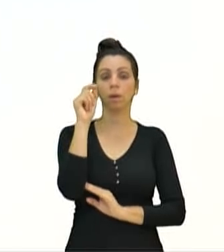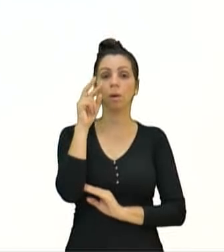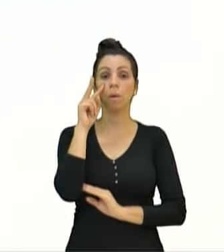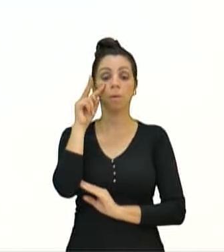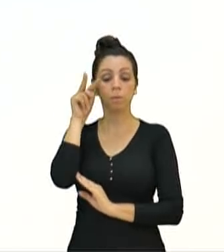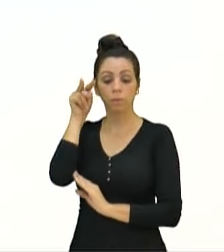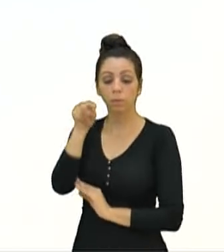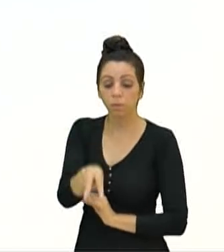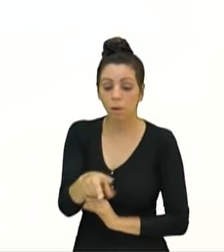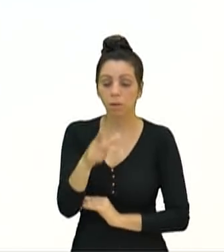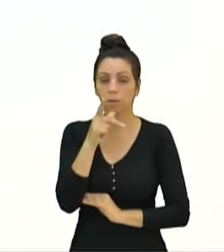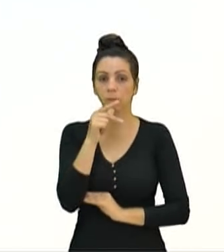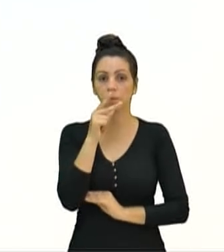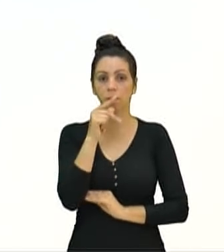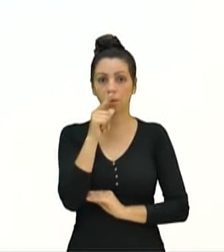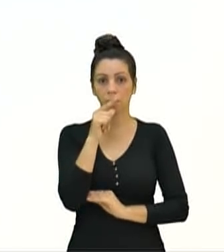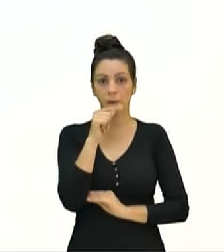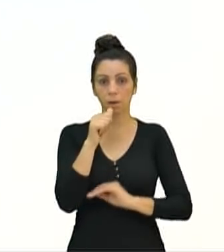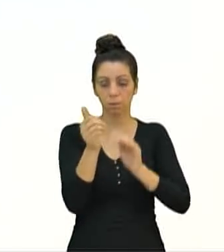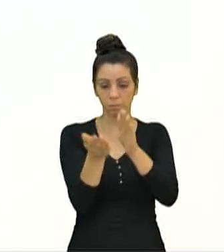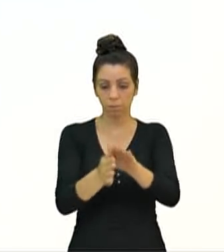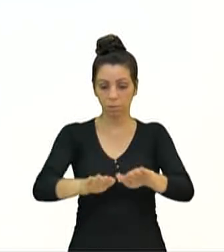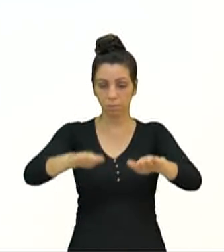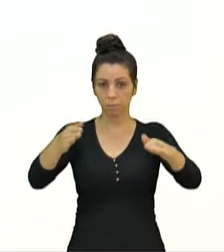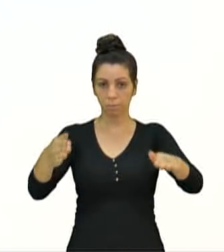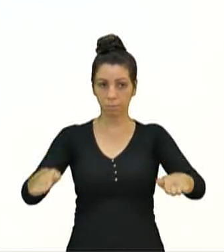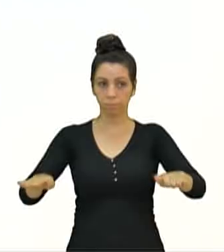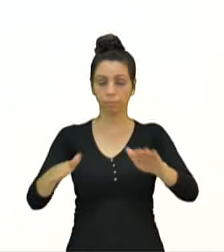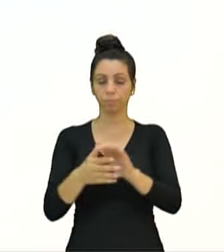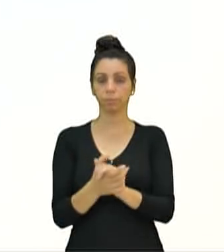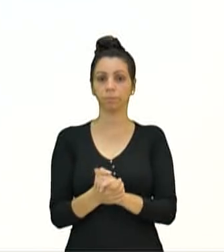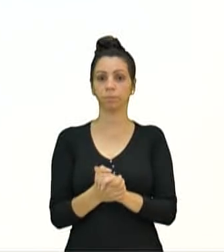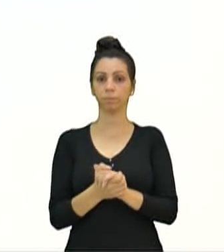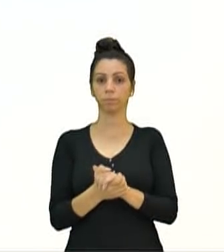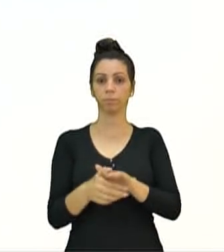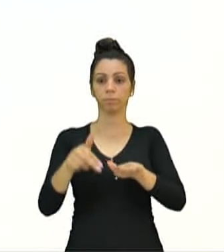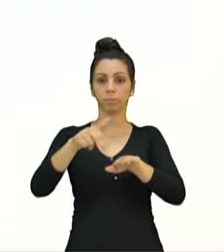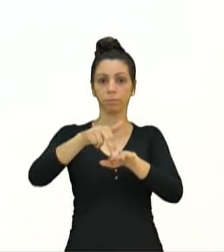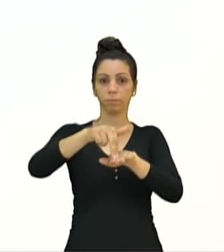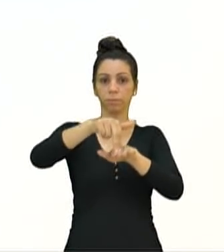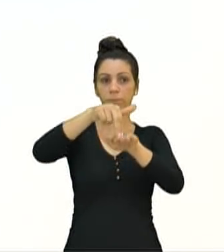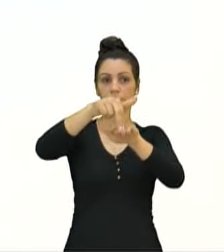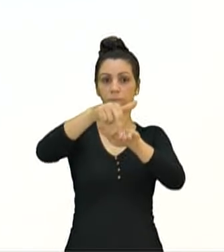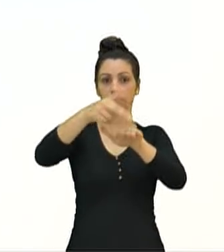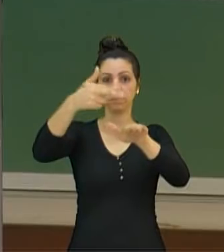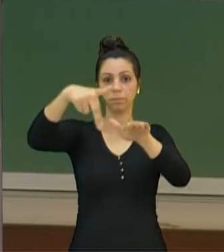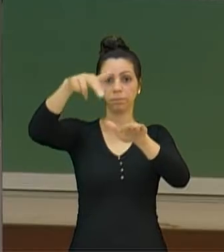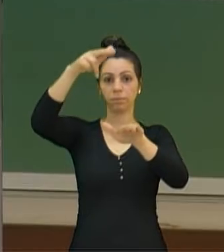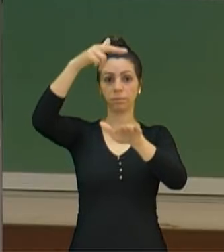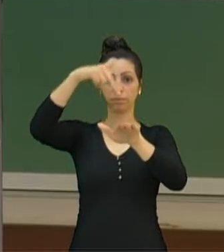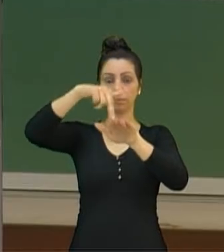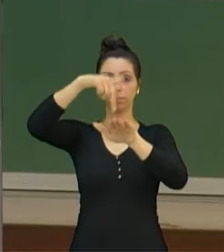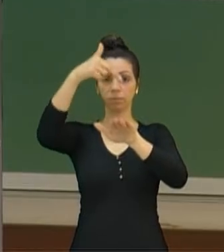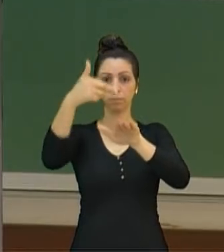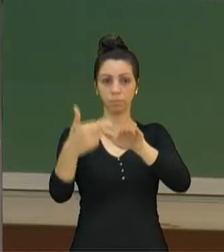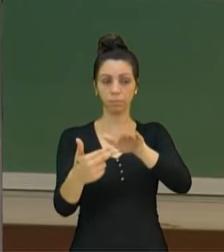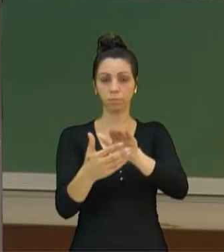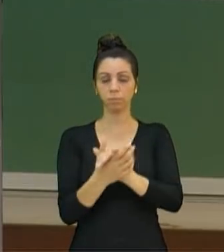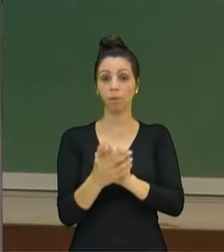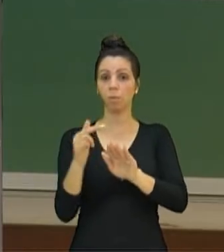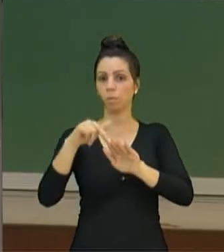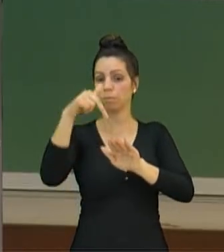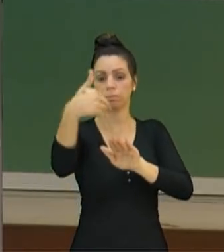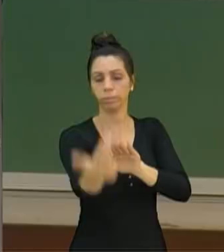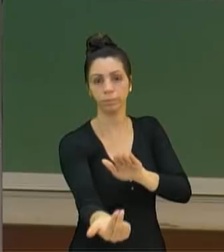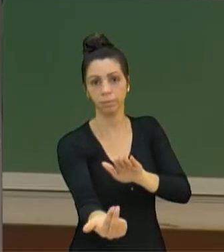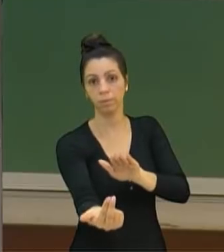água e a rotação é em direção ao trampolim e à plataforma. Então, em vez de eu rodar para